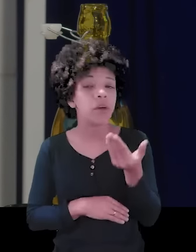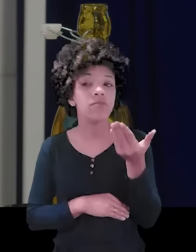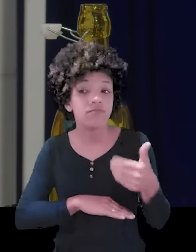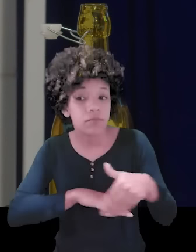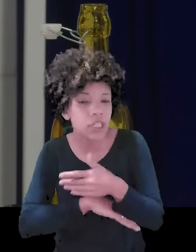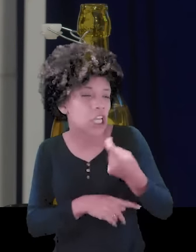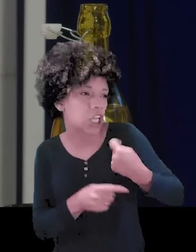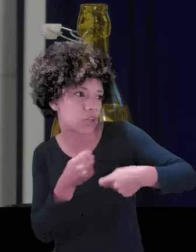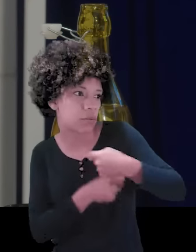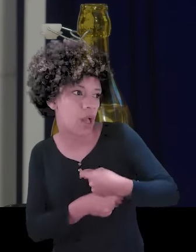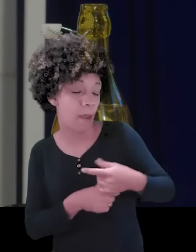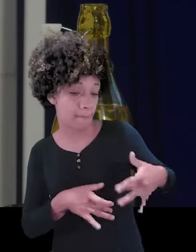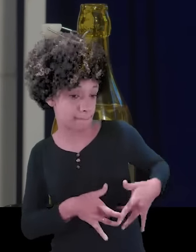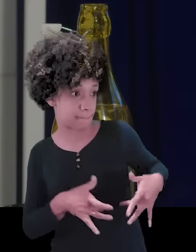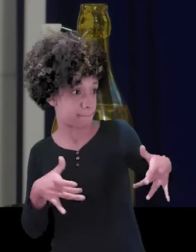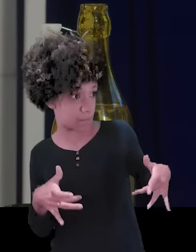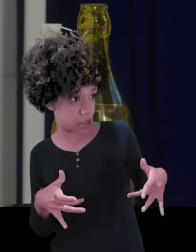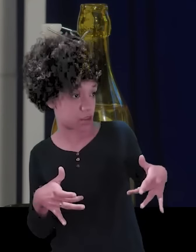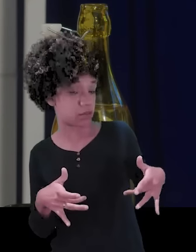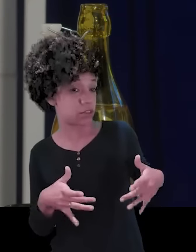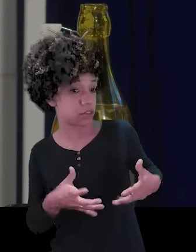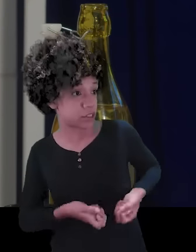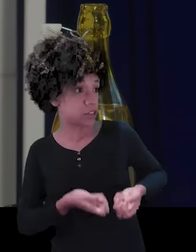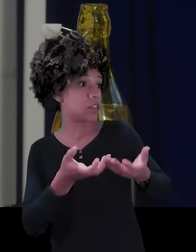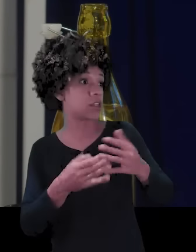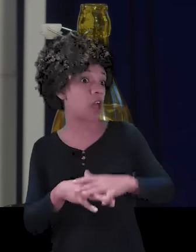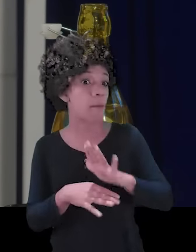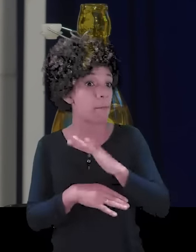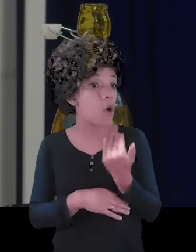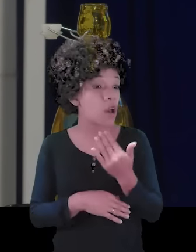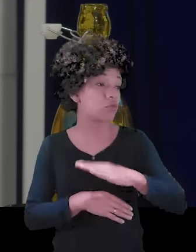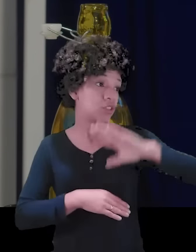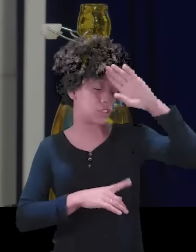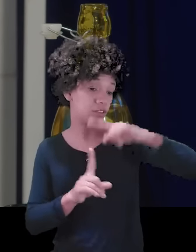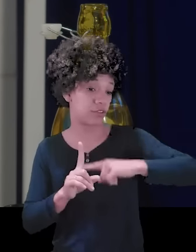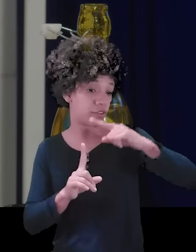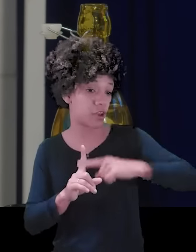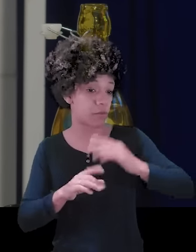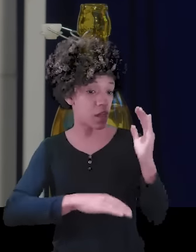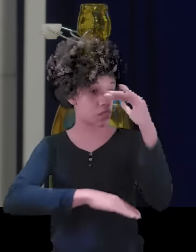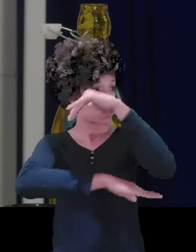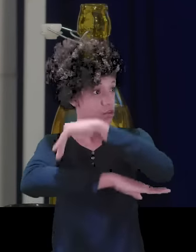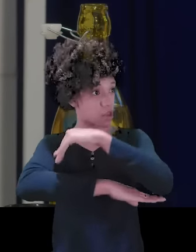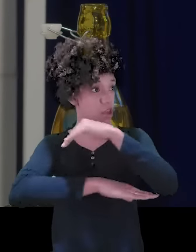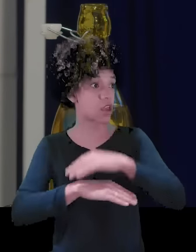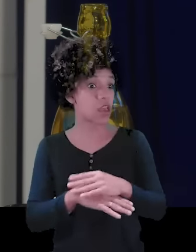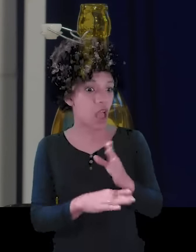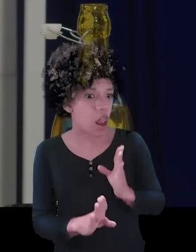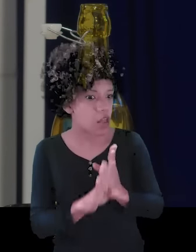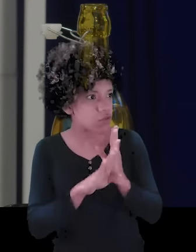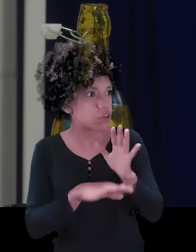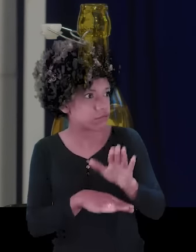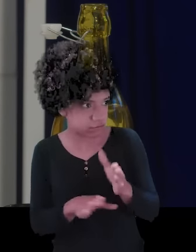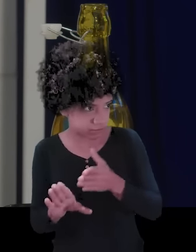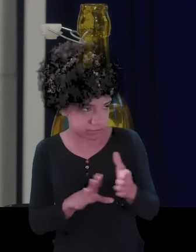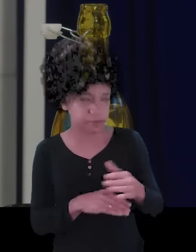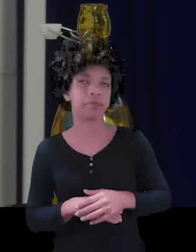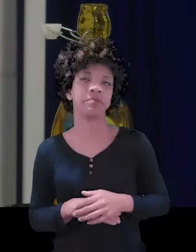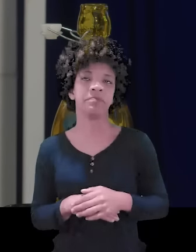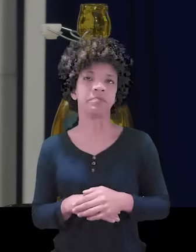ludibriar um ele para tirar um rim dele e ele tava lá tipo Morrendo de febre embaixo do viaduto e ela e ela fecha Ele nessa